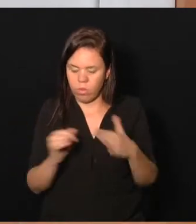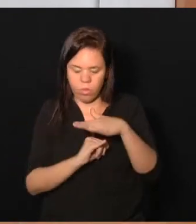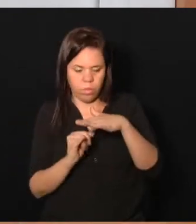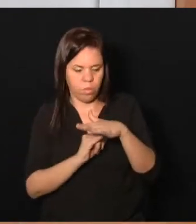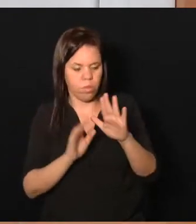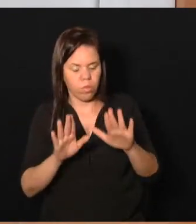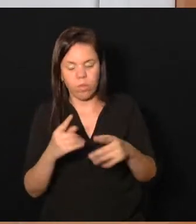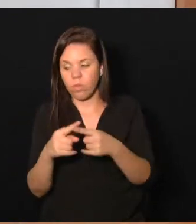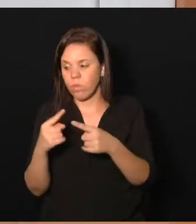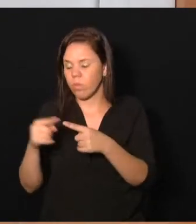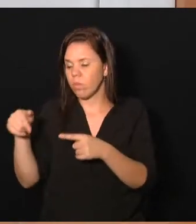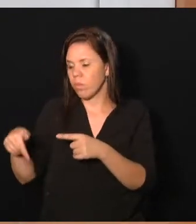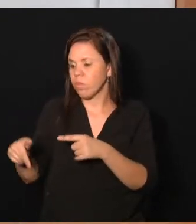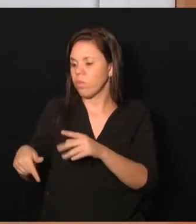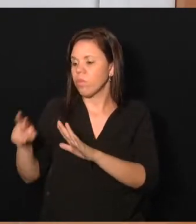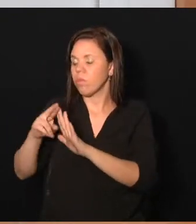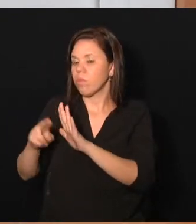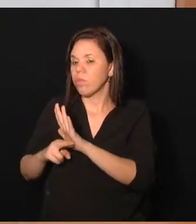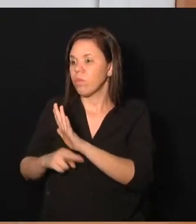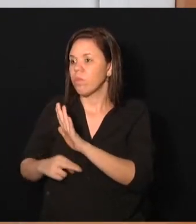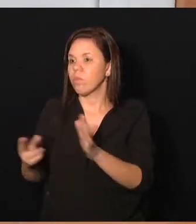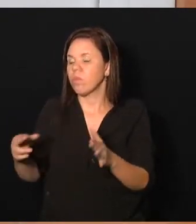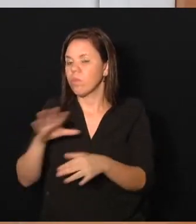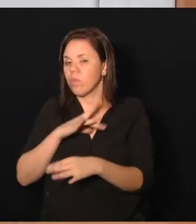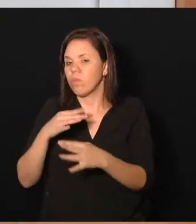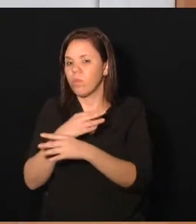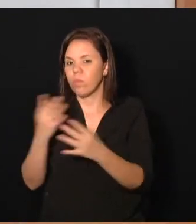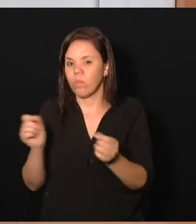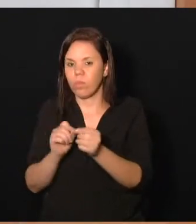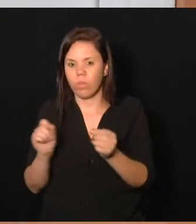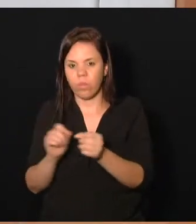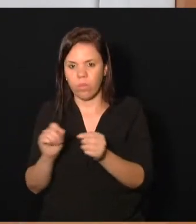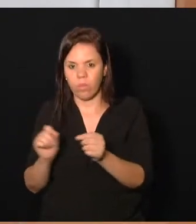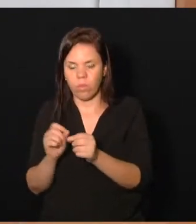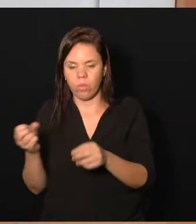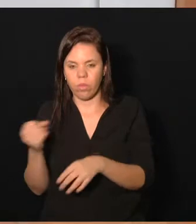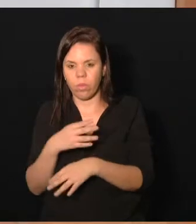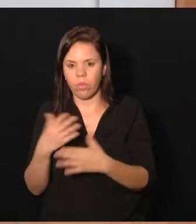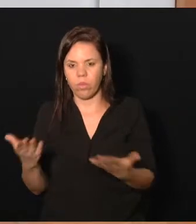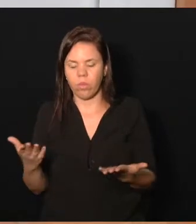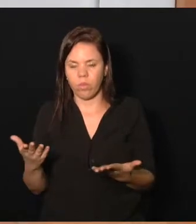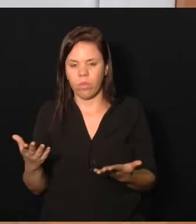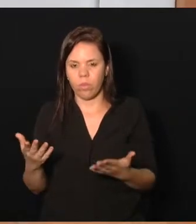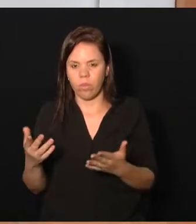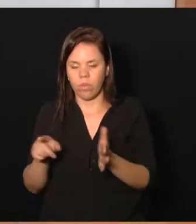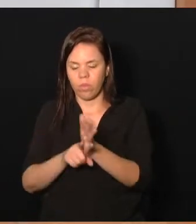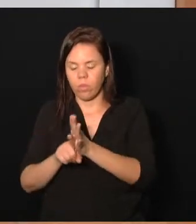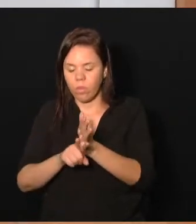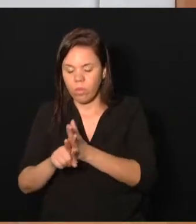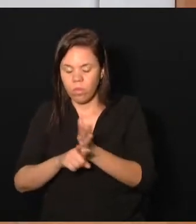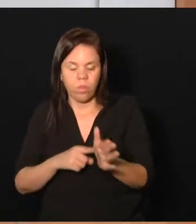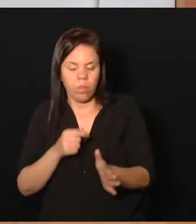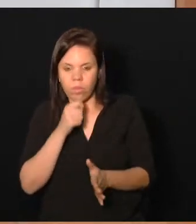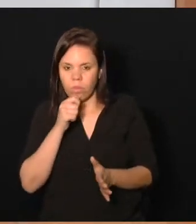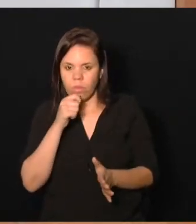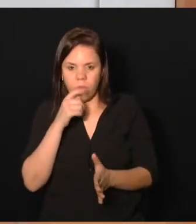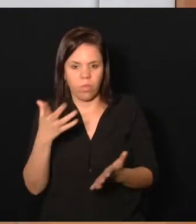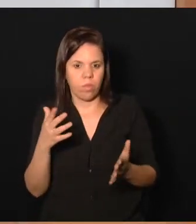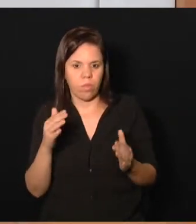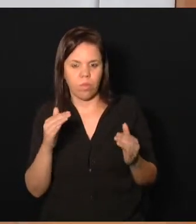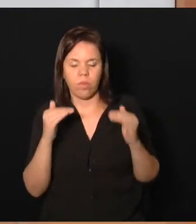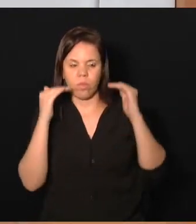do município não permite, e foi feita uma atualização agora, mas não chega ainda no idoso.